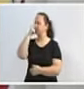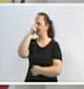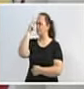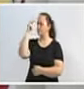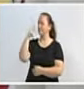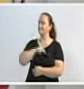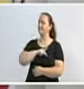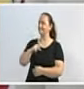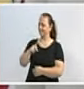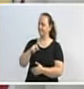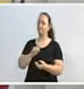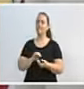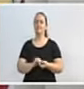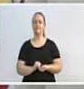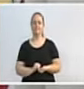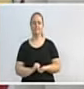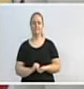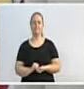que